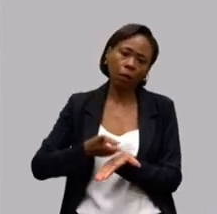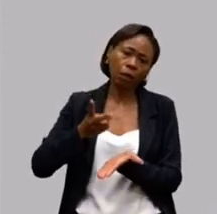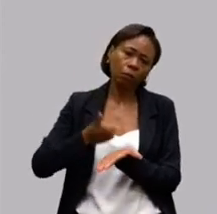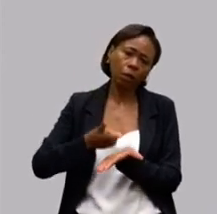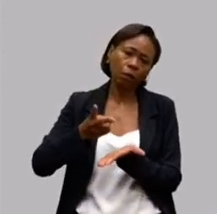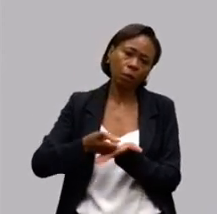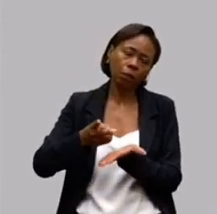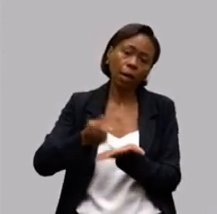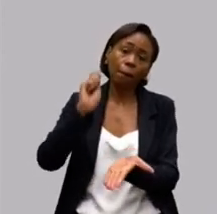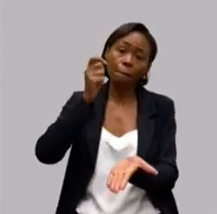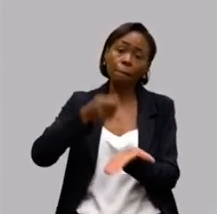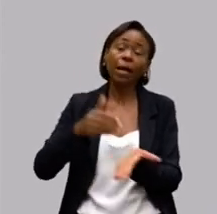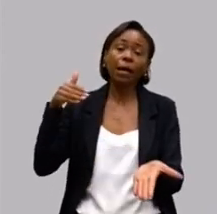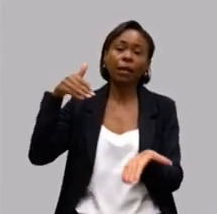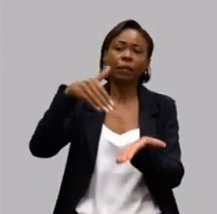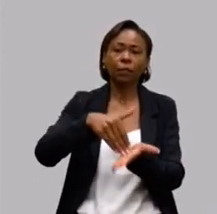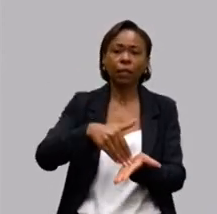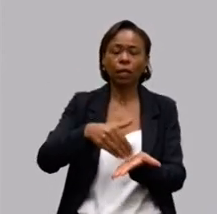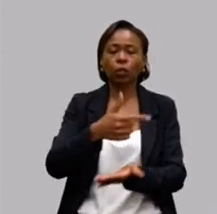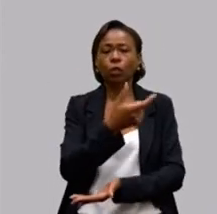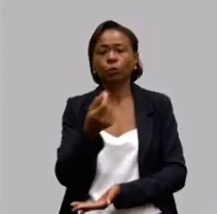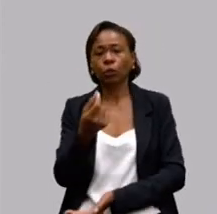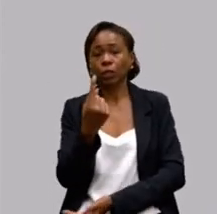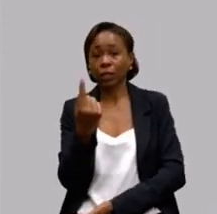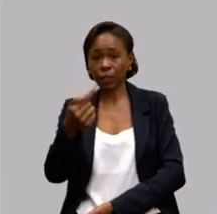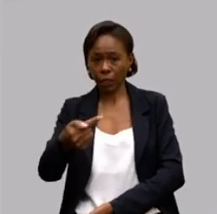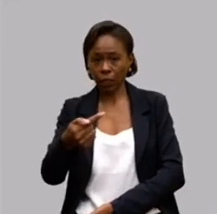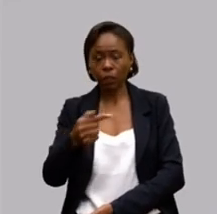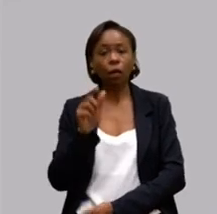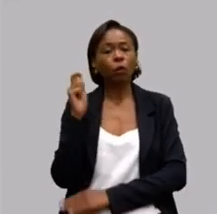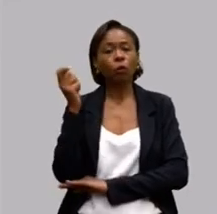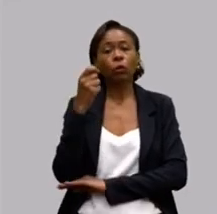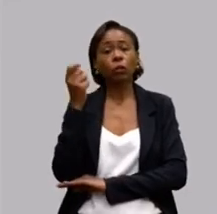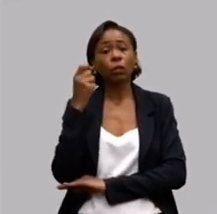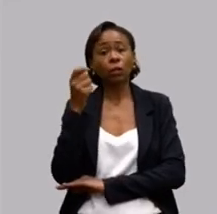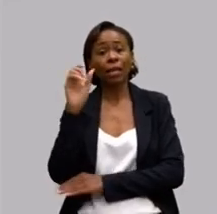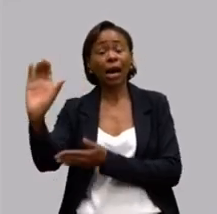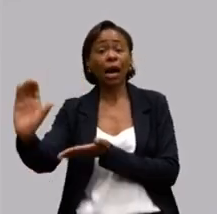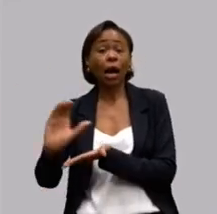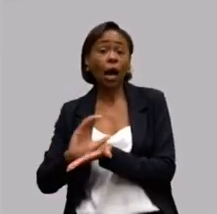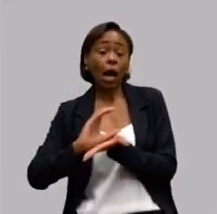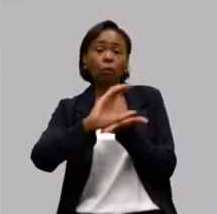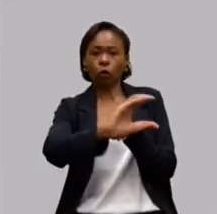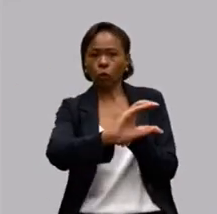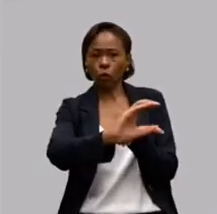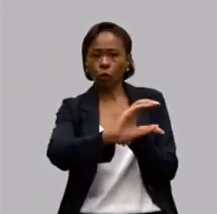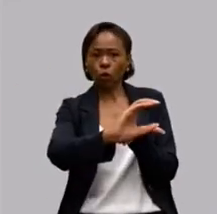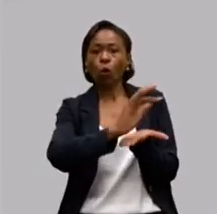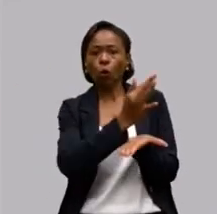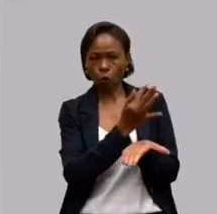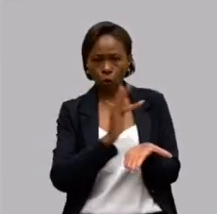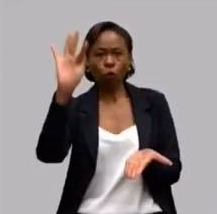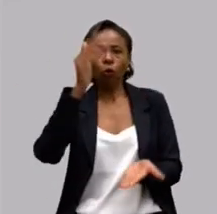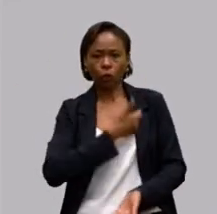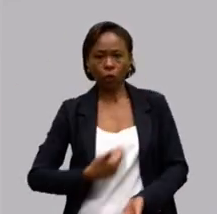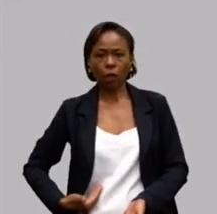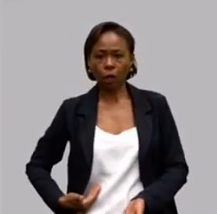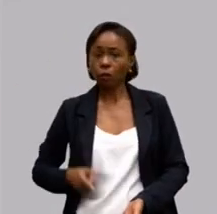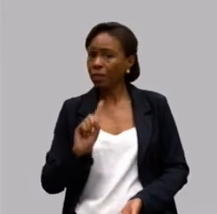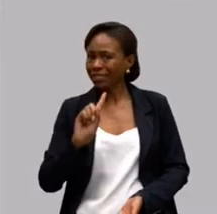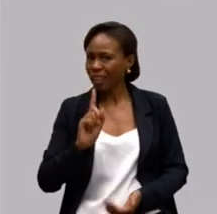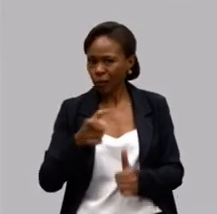até 2017, o Rio Grande do Sul é credor da União, não é devedor da União. Segue, por